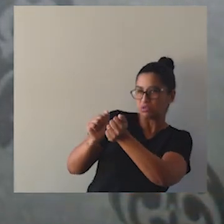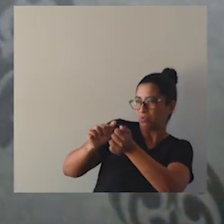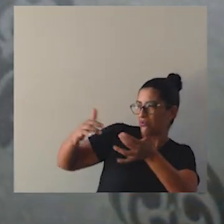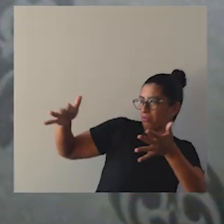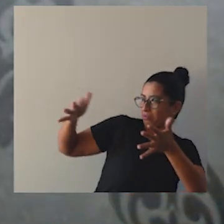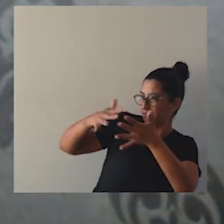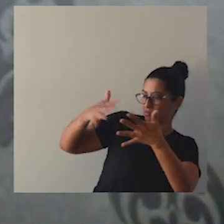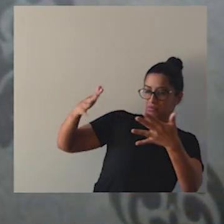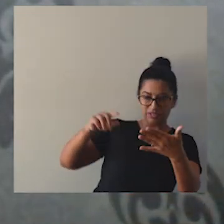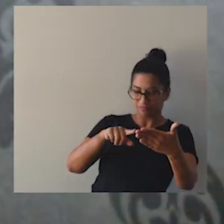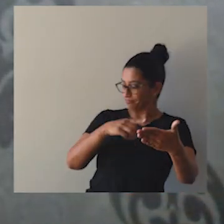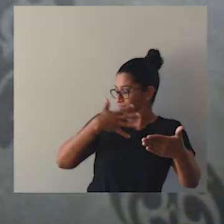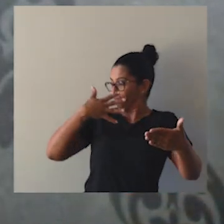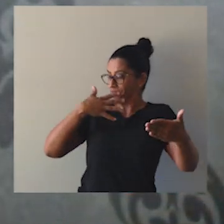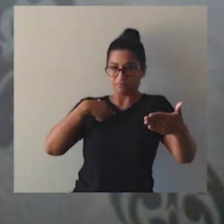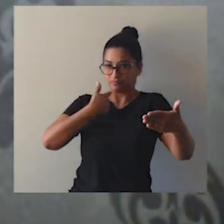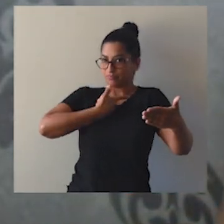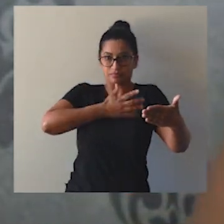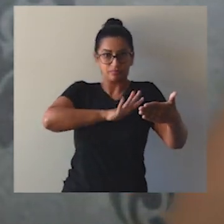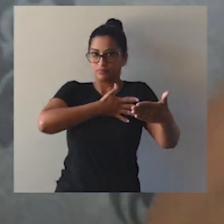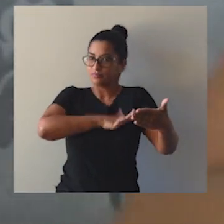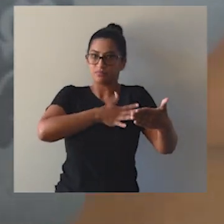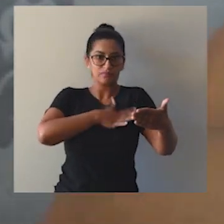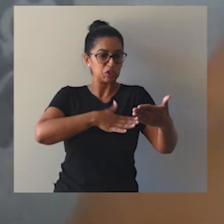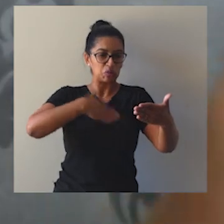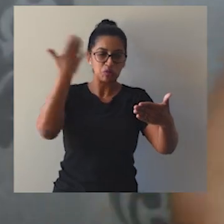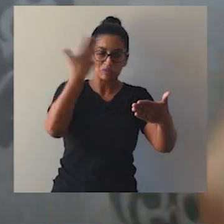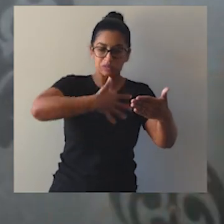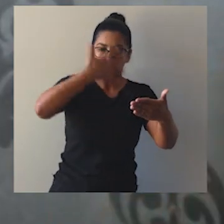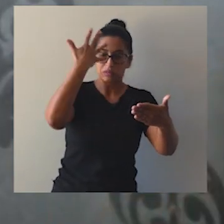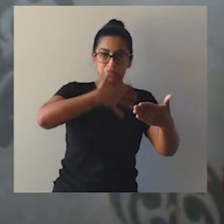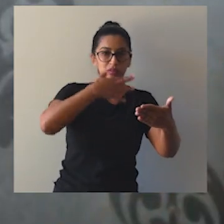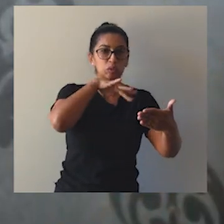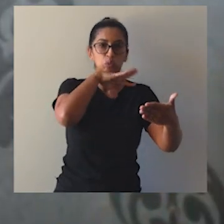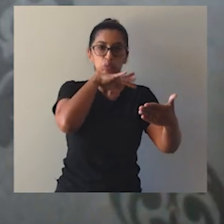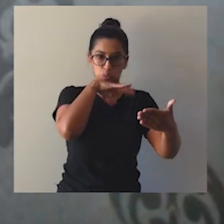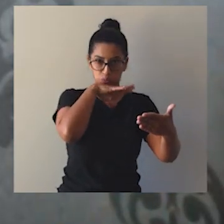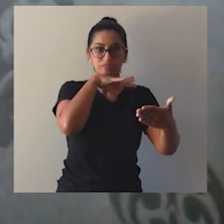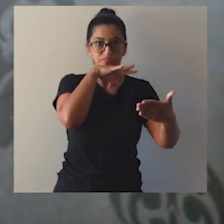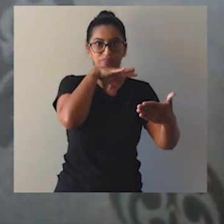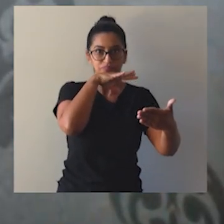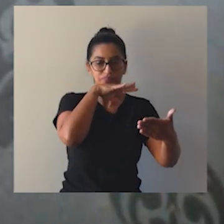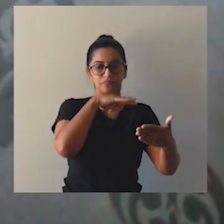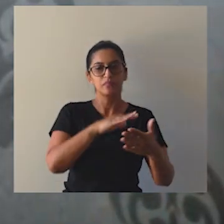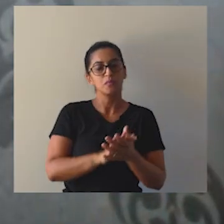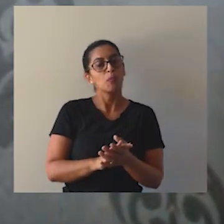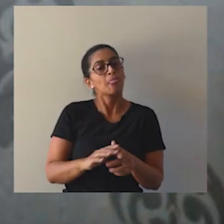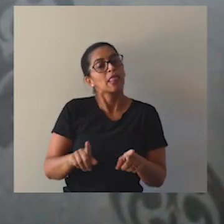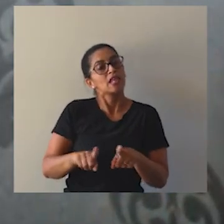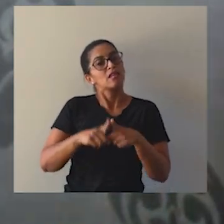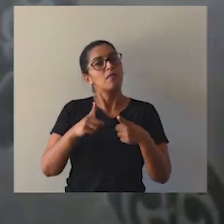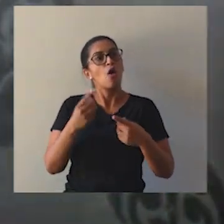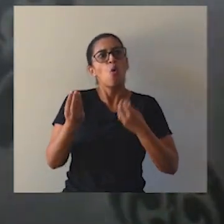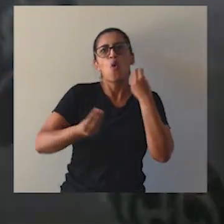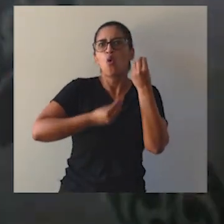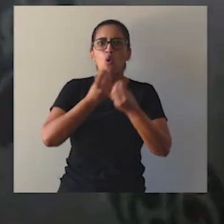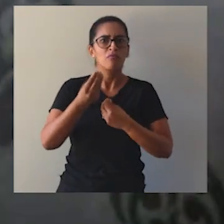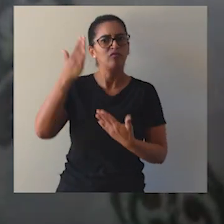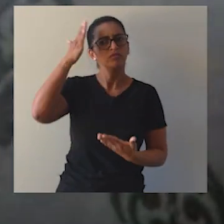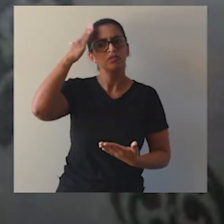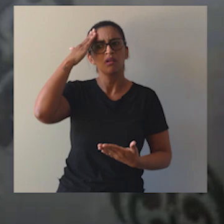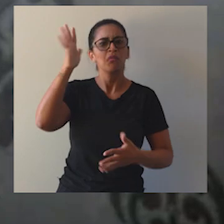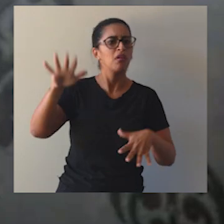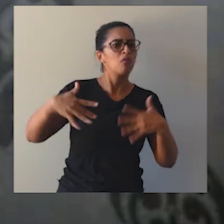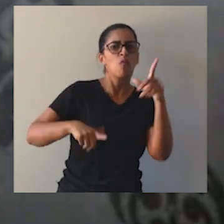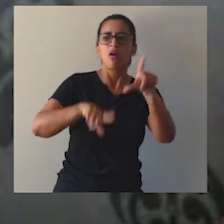para ela visualizar essas imagens. Então, para a gente saber como que a gente vai adaptar